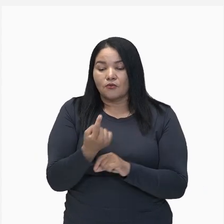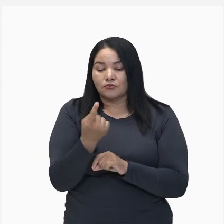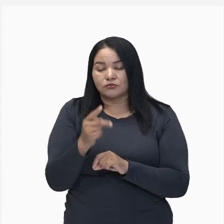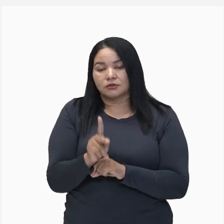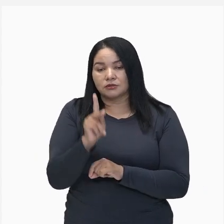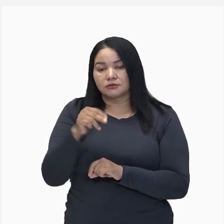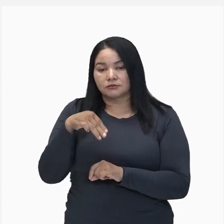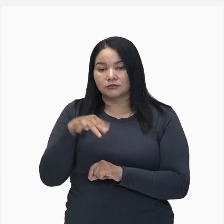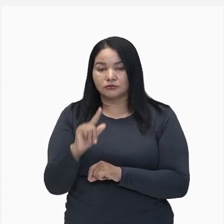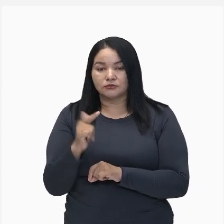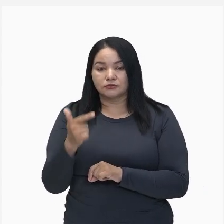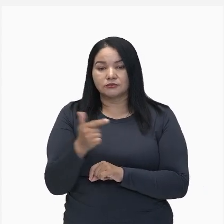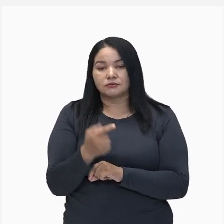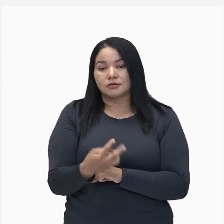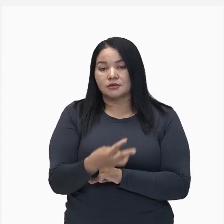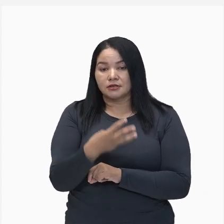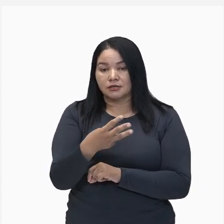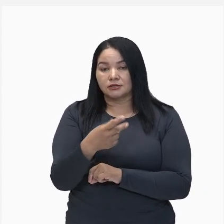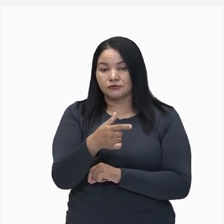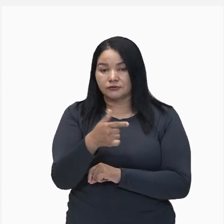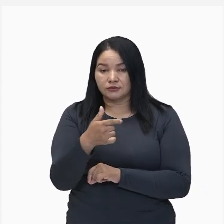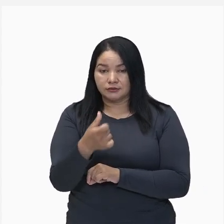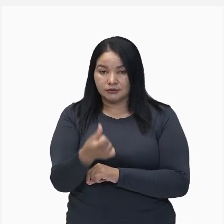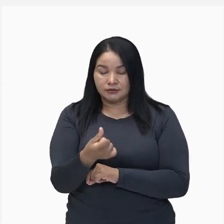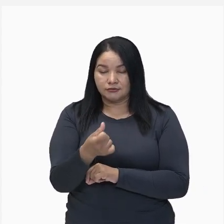quadrado, tendo aí